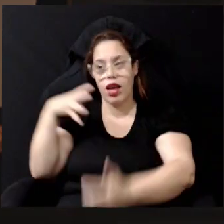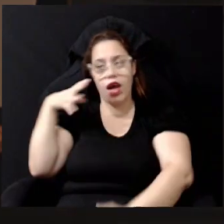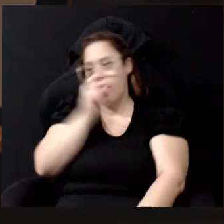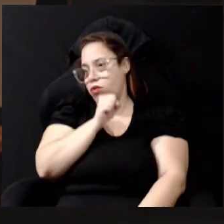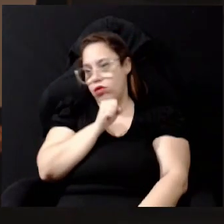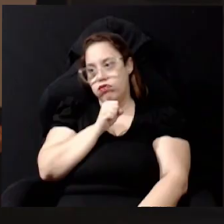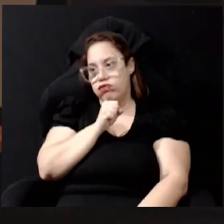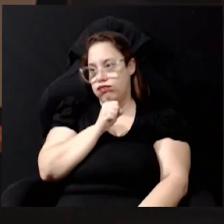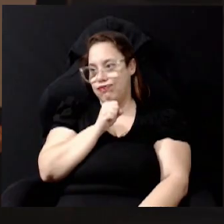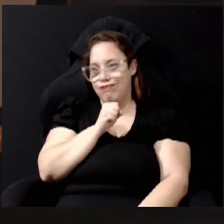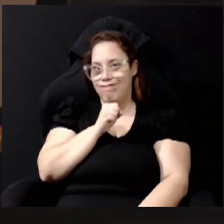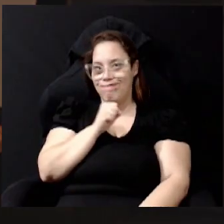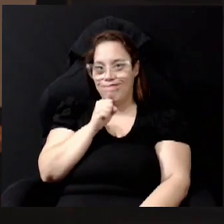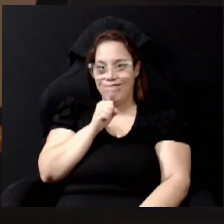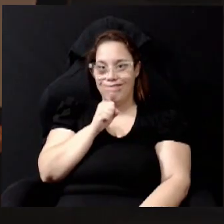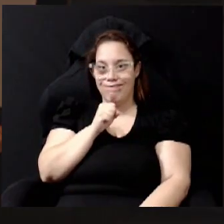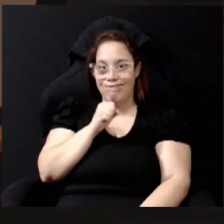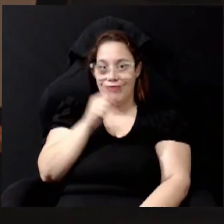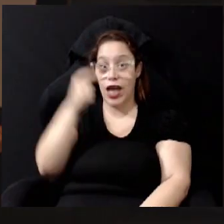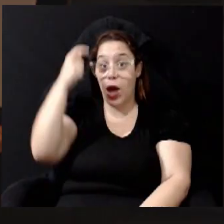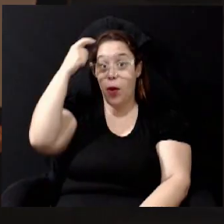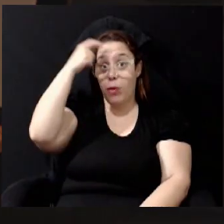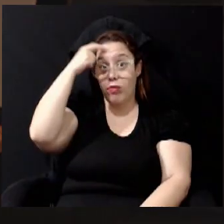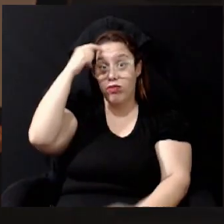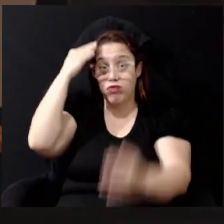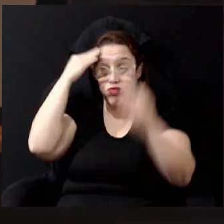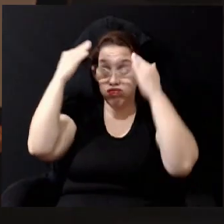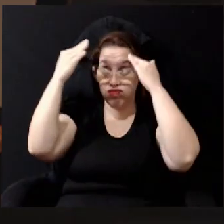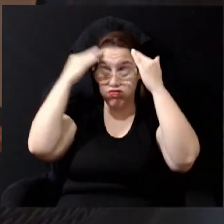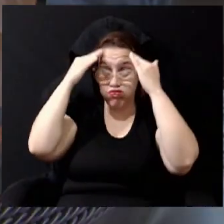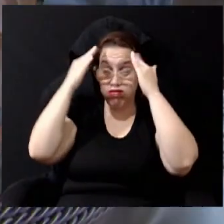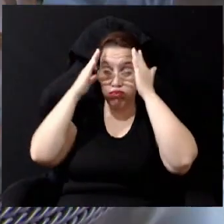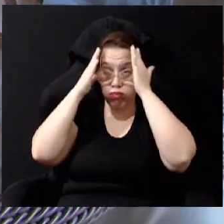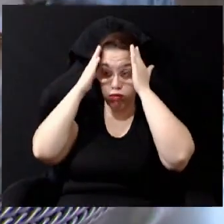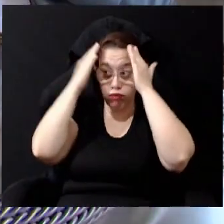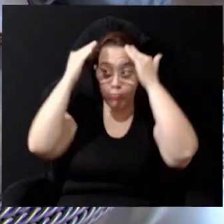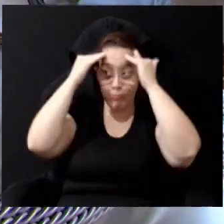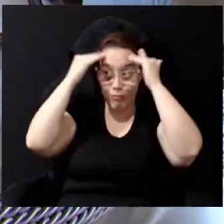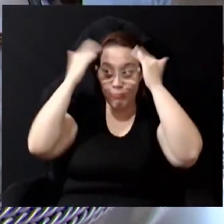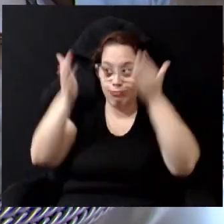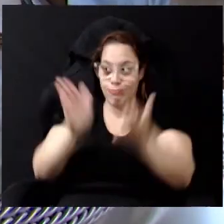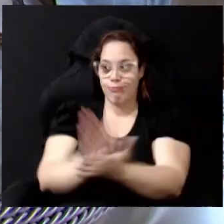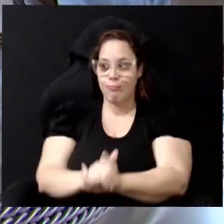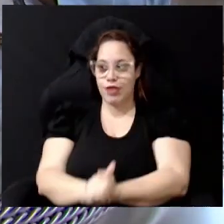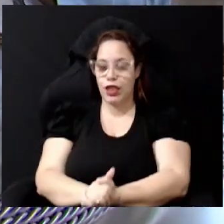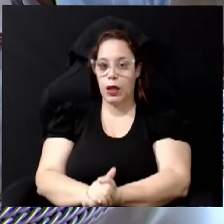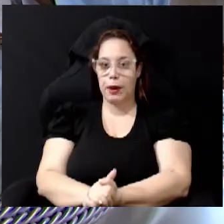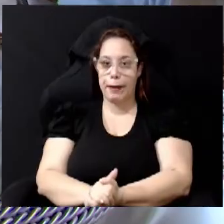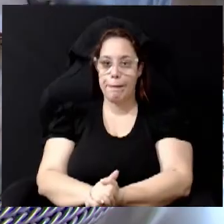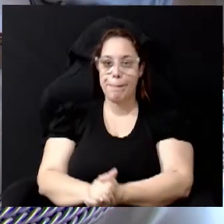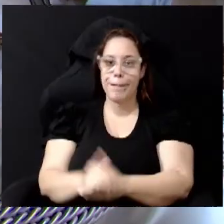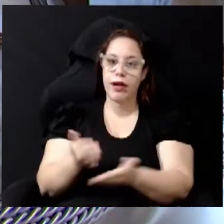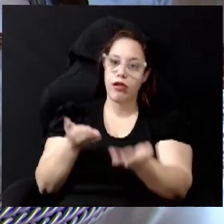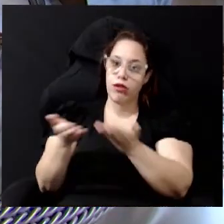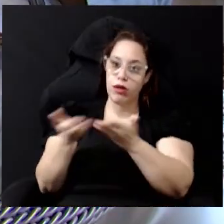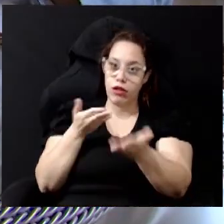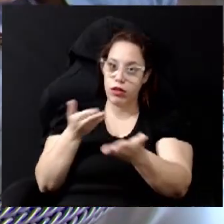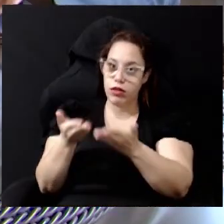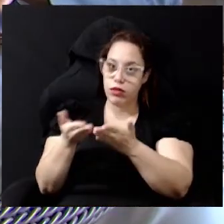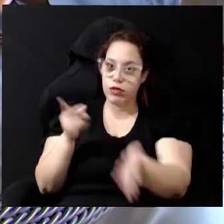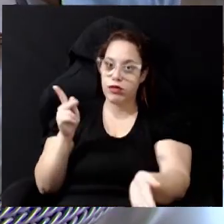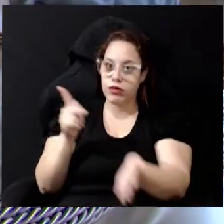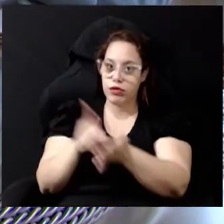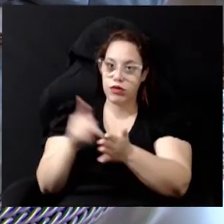de questão psicológica que está lá colocado na mente do brasileiro. Associa-se a isso o fato de que nós somos um país de